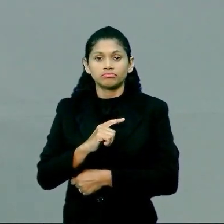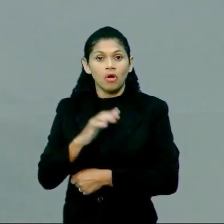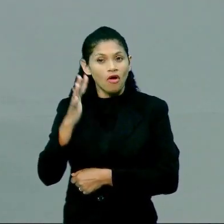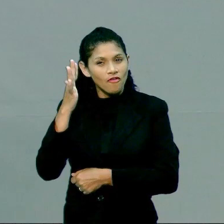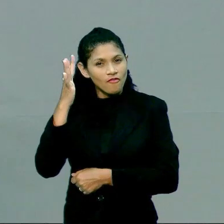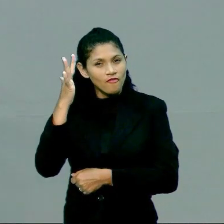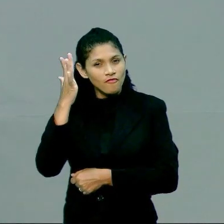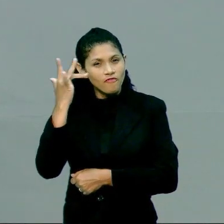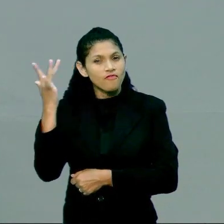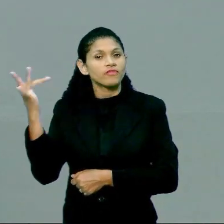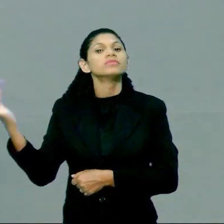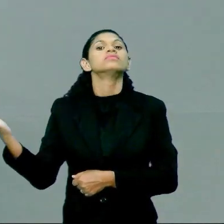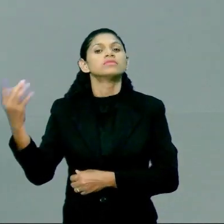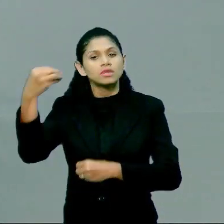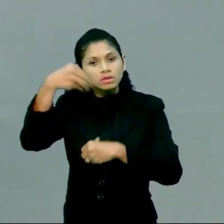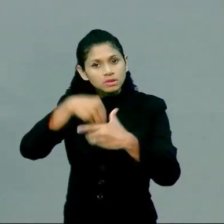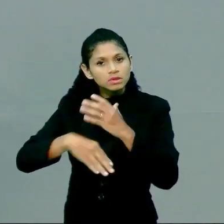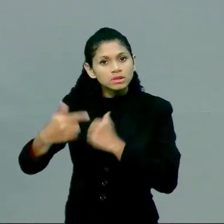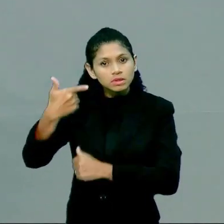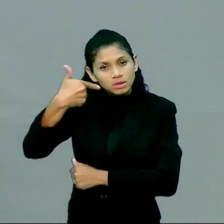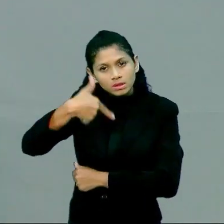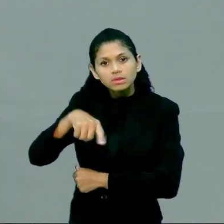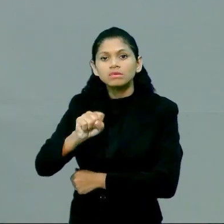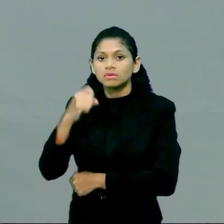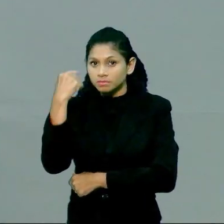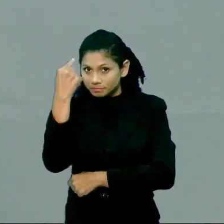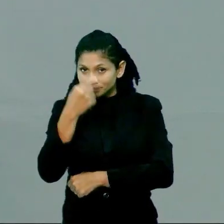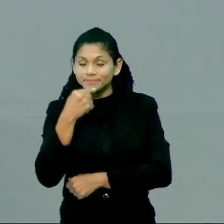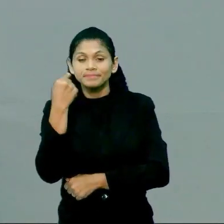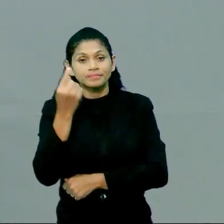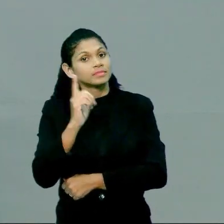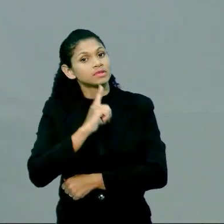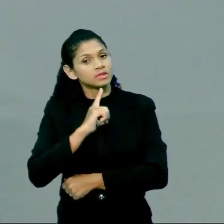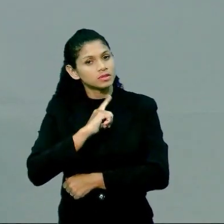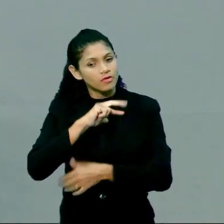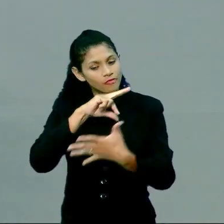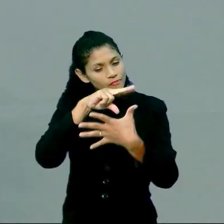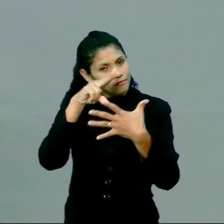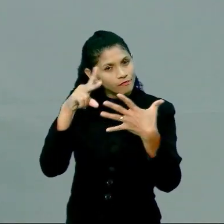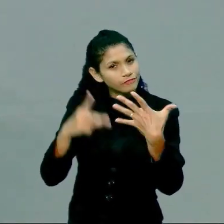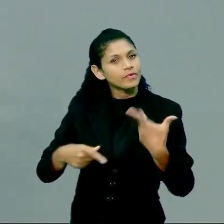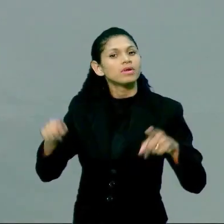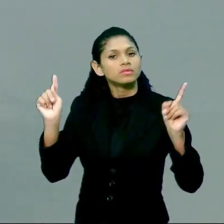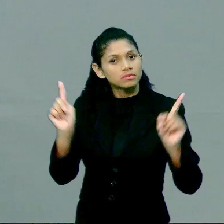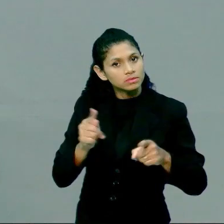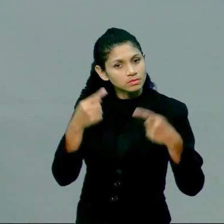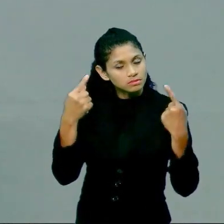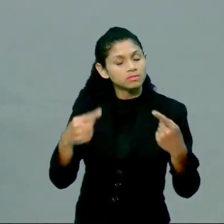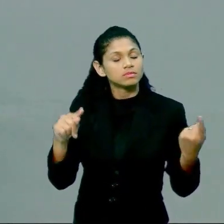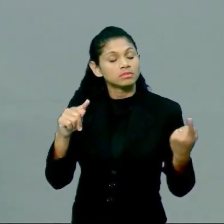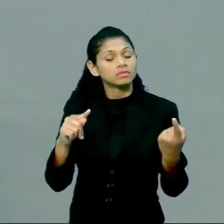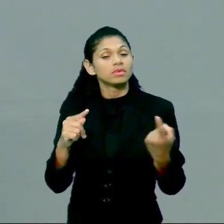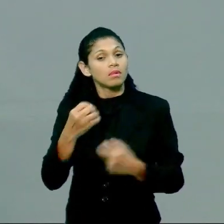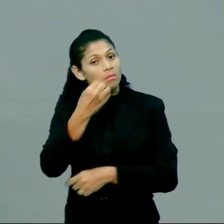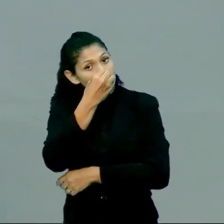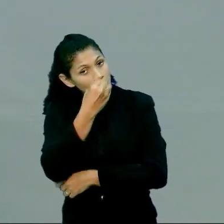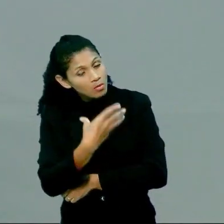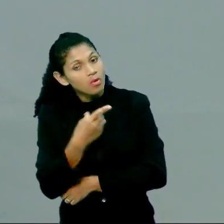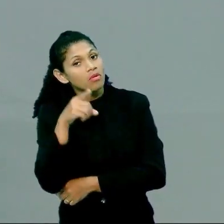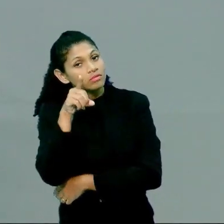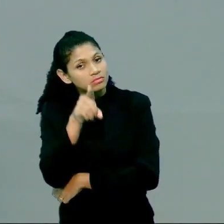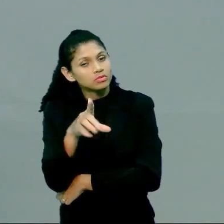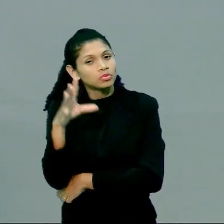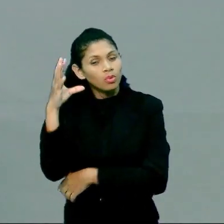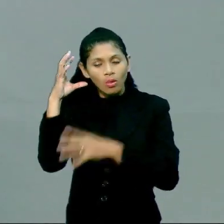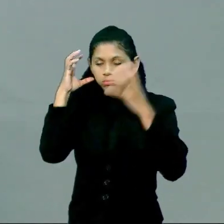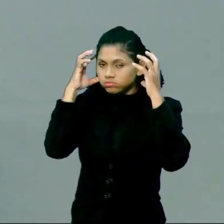língua espanhola, porque tem belas canções. Então eu recomendo até você escutar aí um pouco de Mercedes Sosa, que